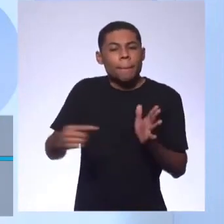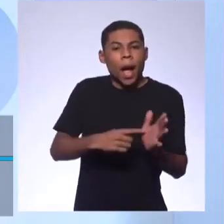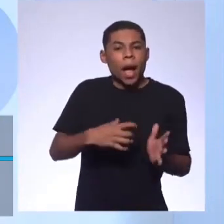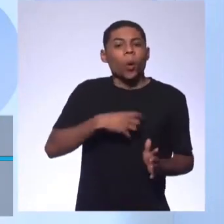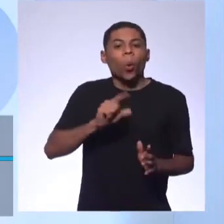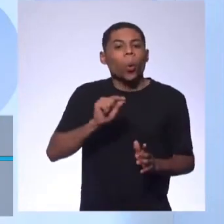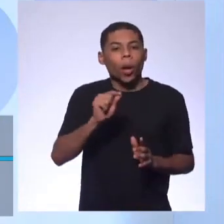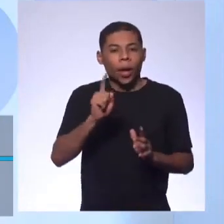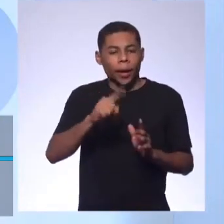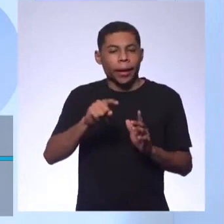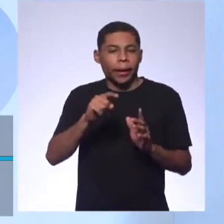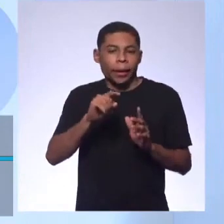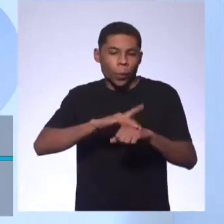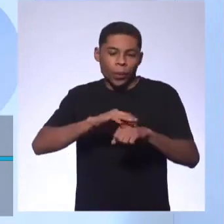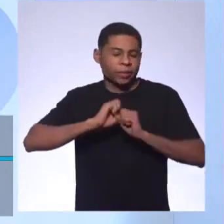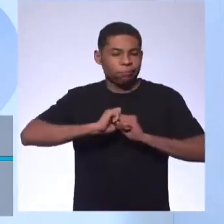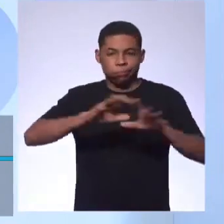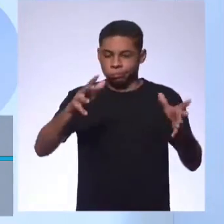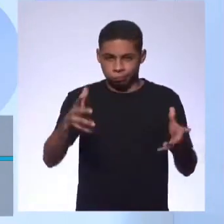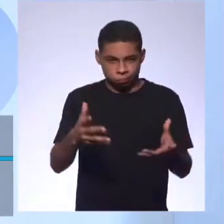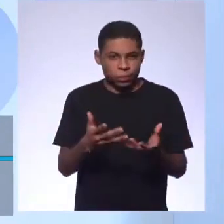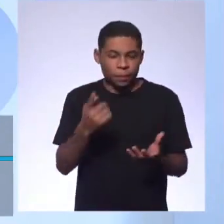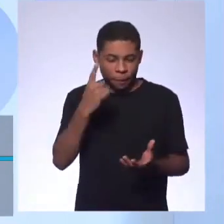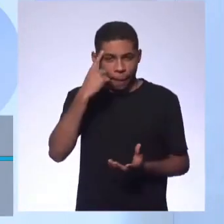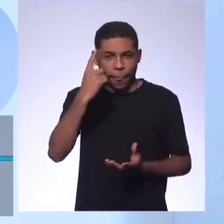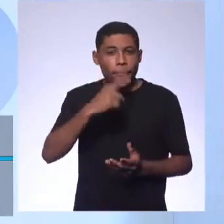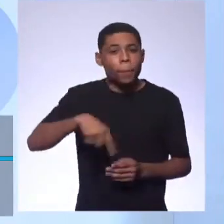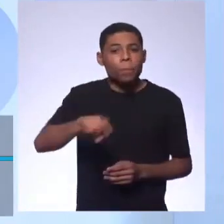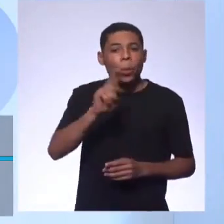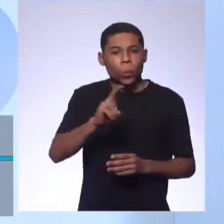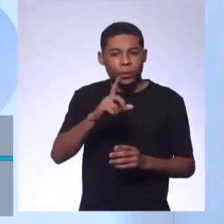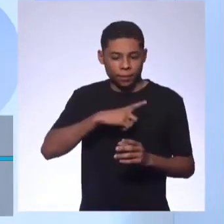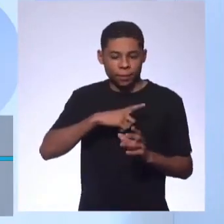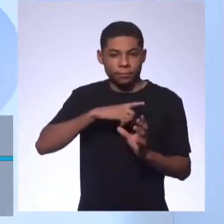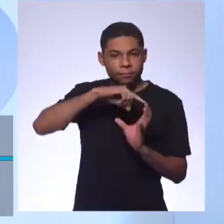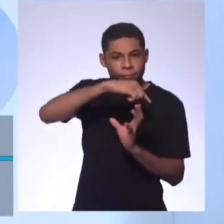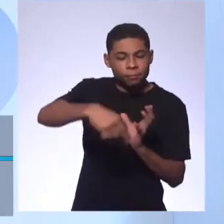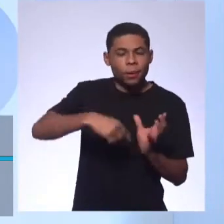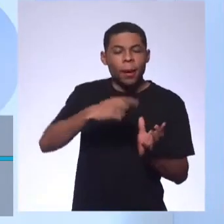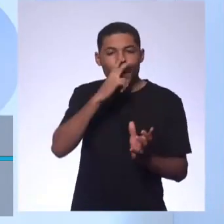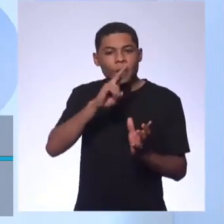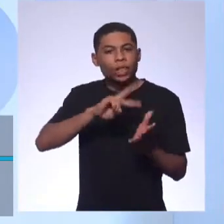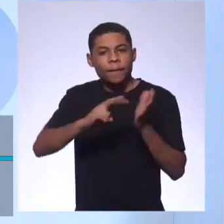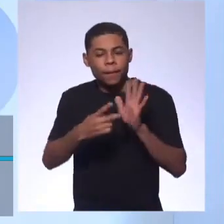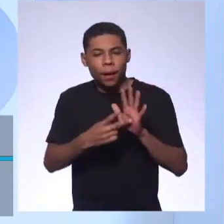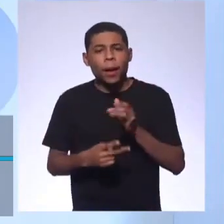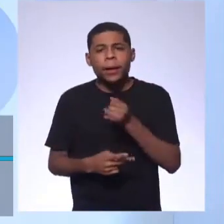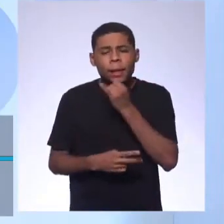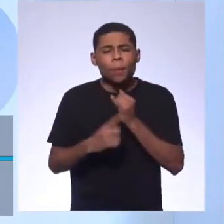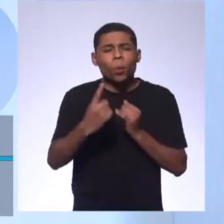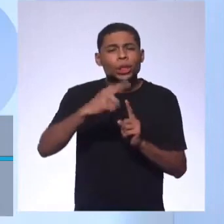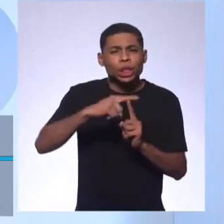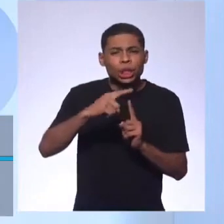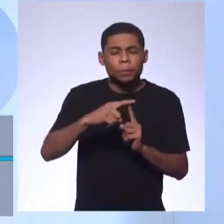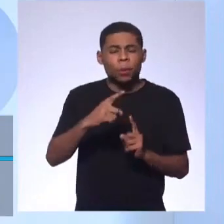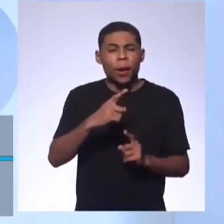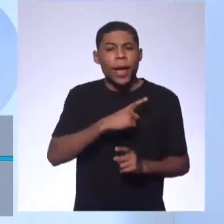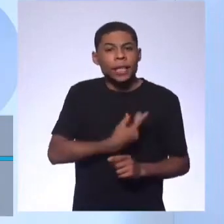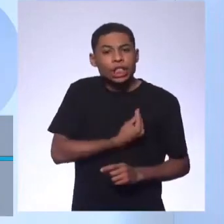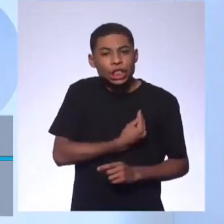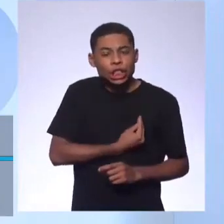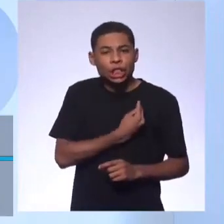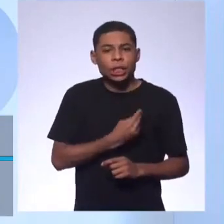pandemia. E isso constitui, dentro do nosso universo de significados, um tipo de existir